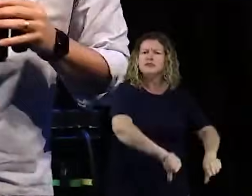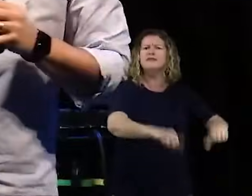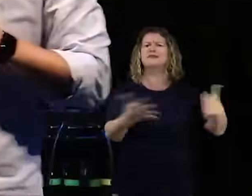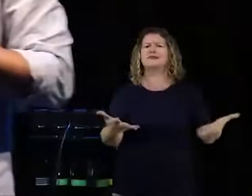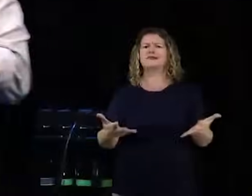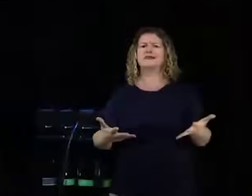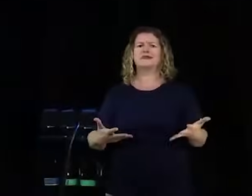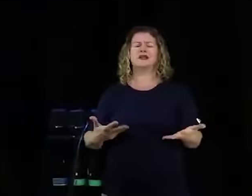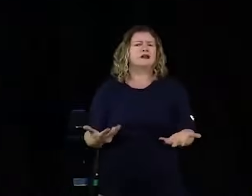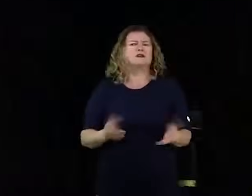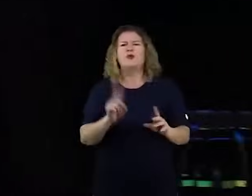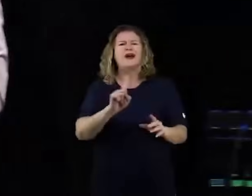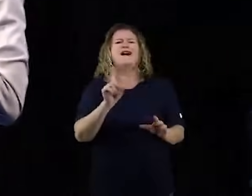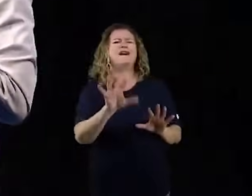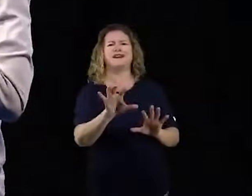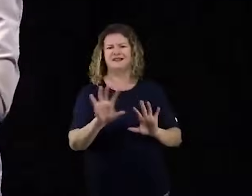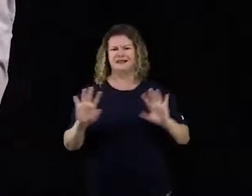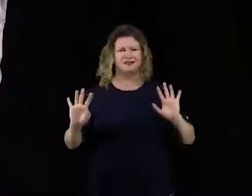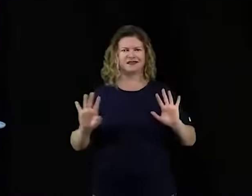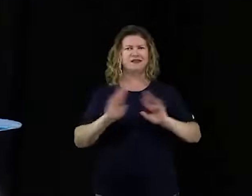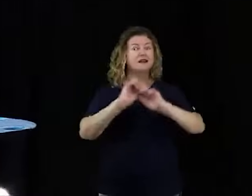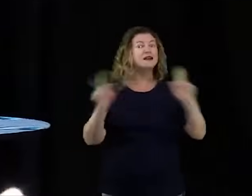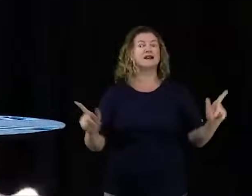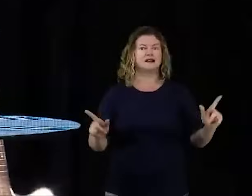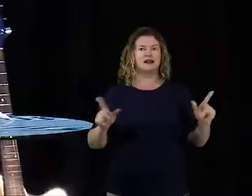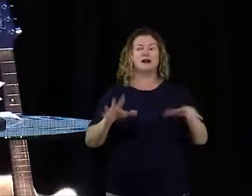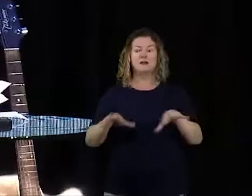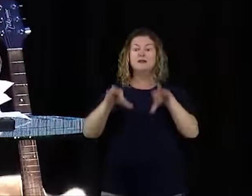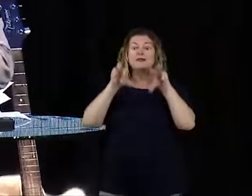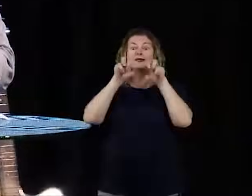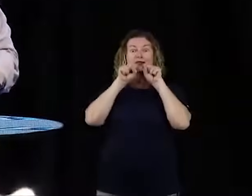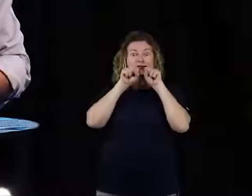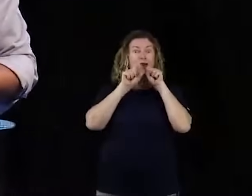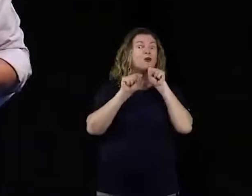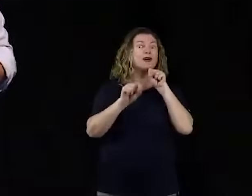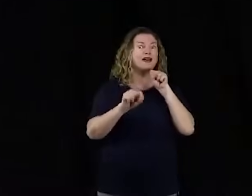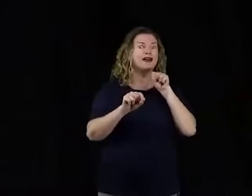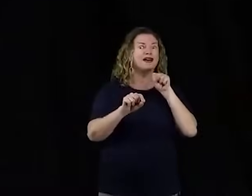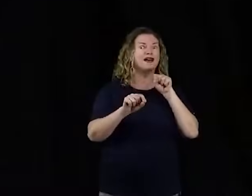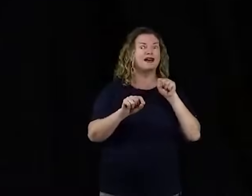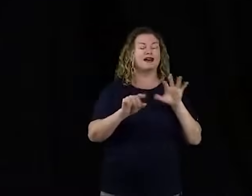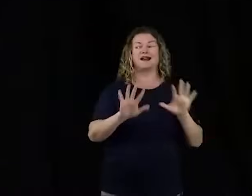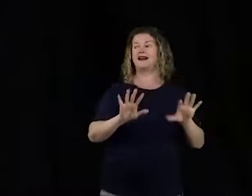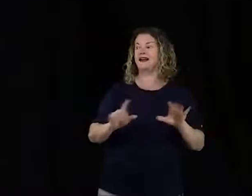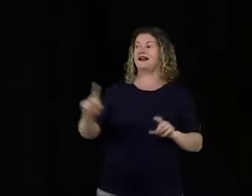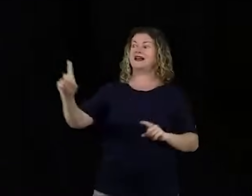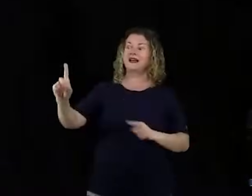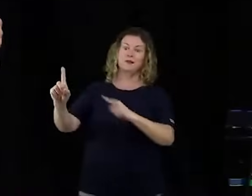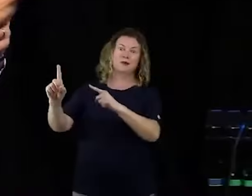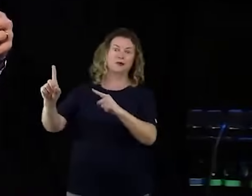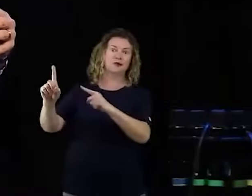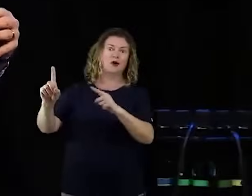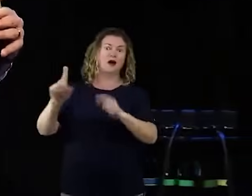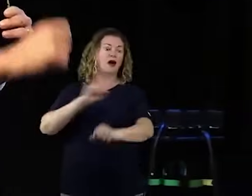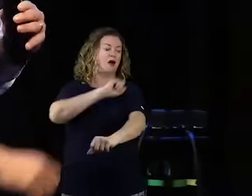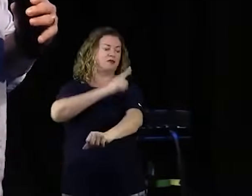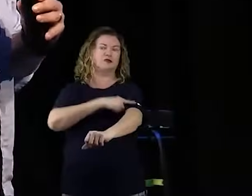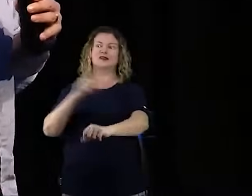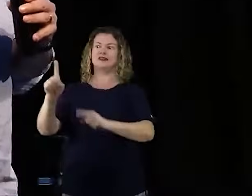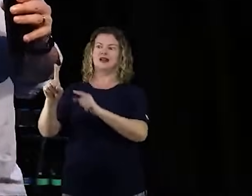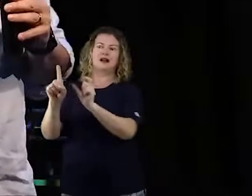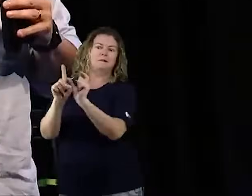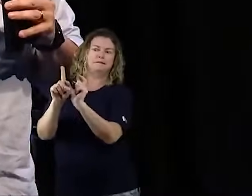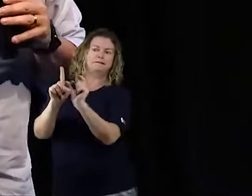é essa maldição da desobediência é a maldição lançada aqui Noé pensa no Homem